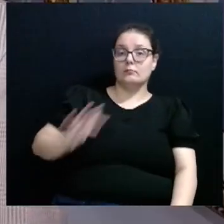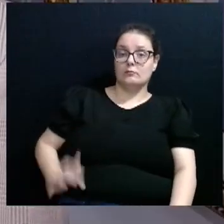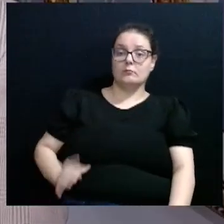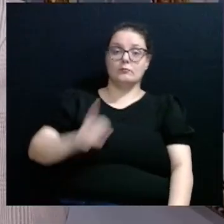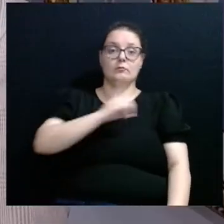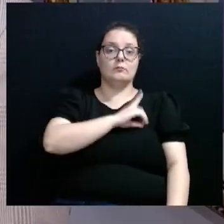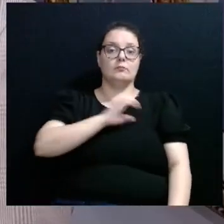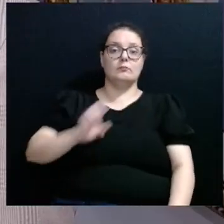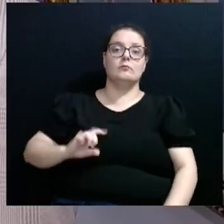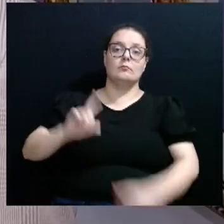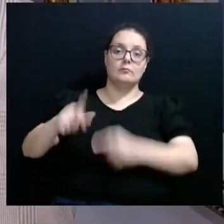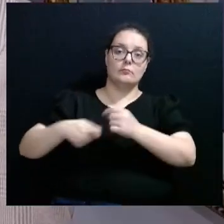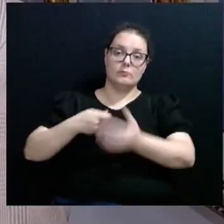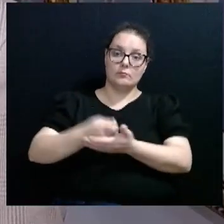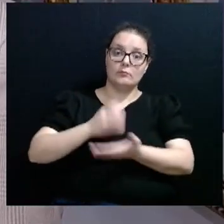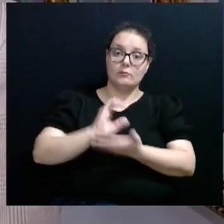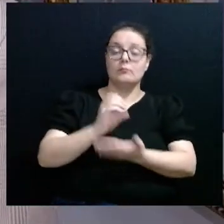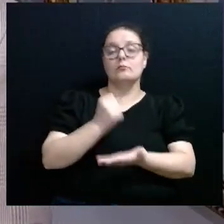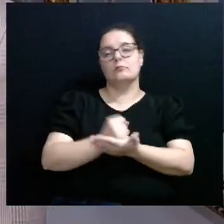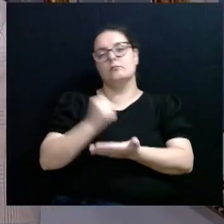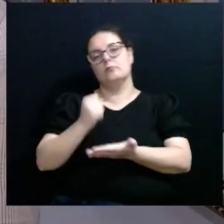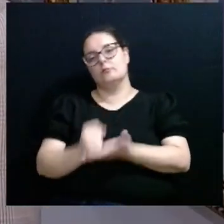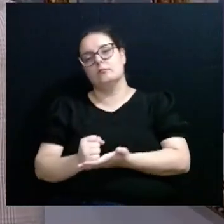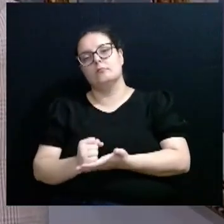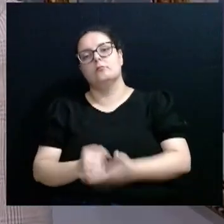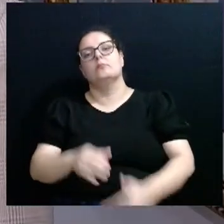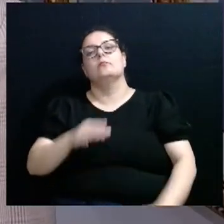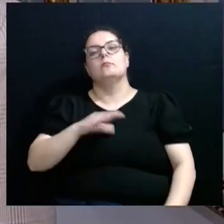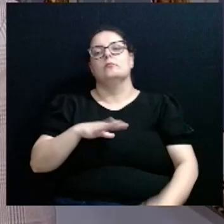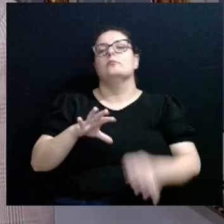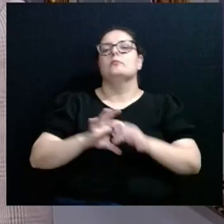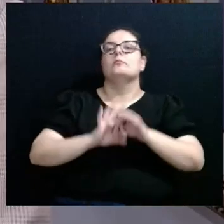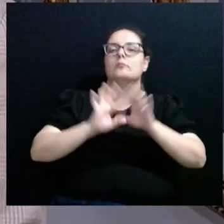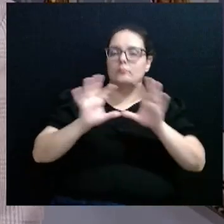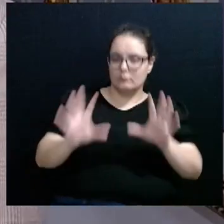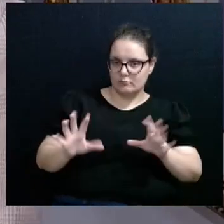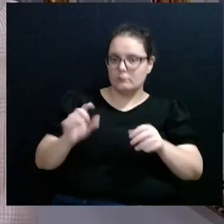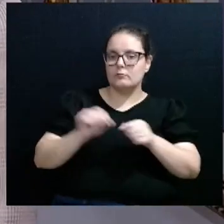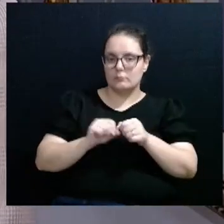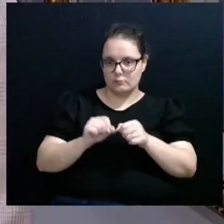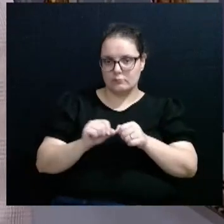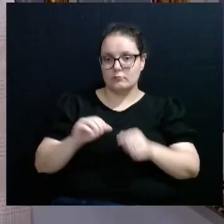para a contratação, o município fica autorizado a fazer esse aporte.